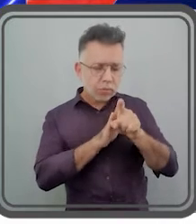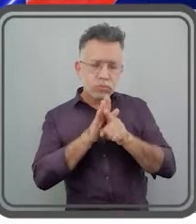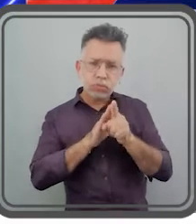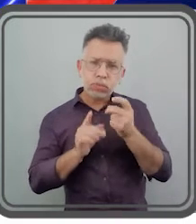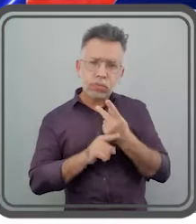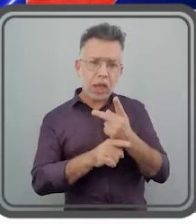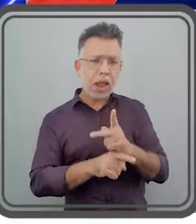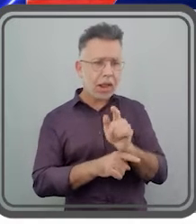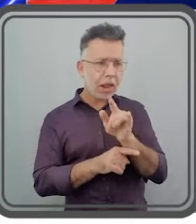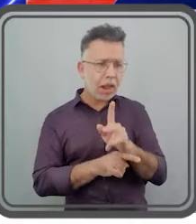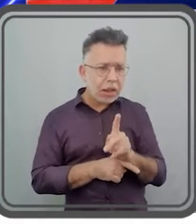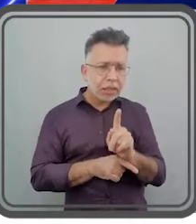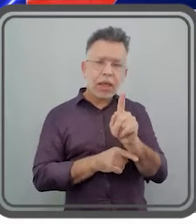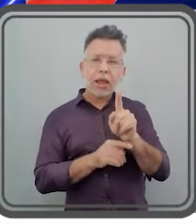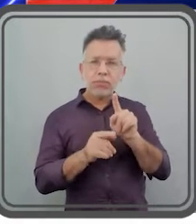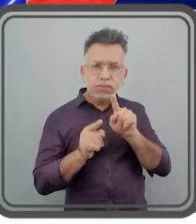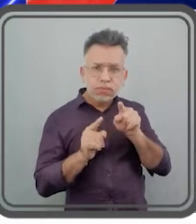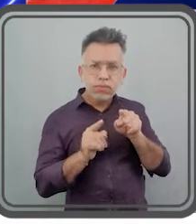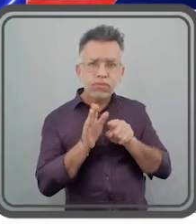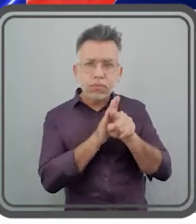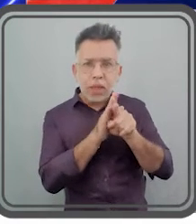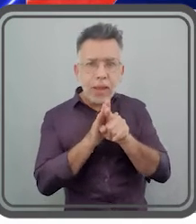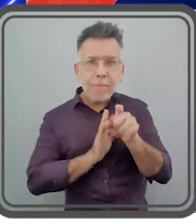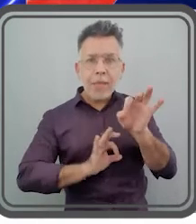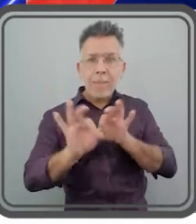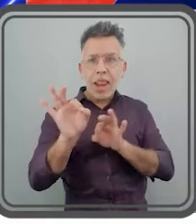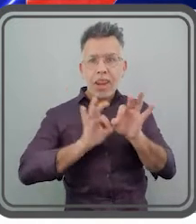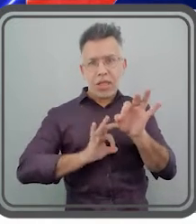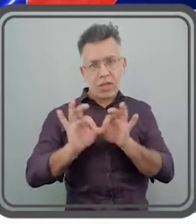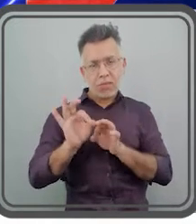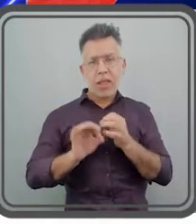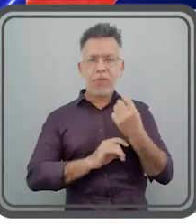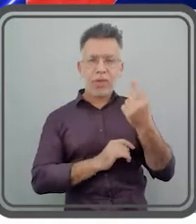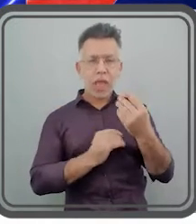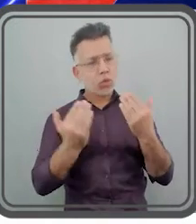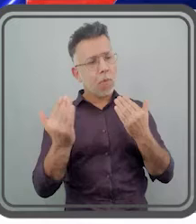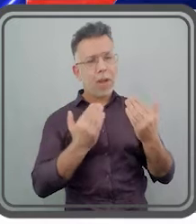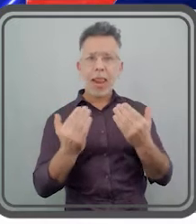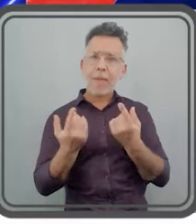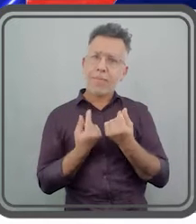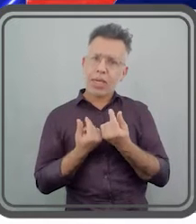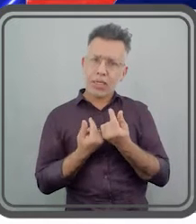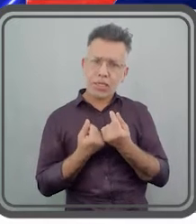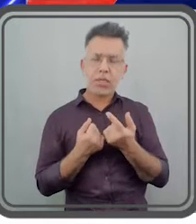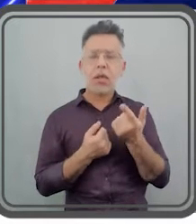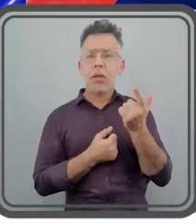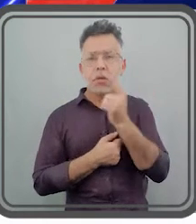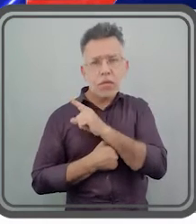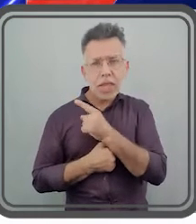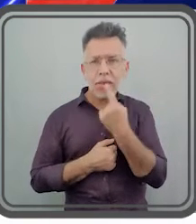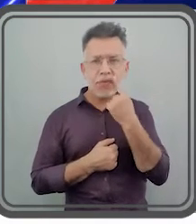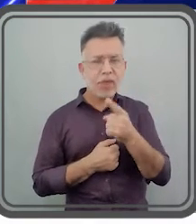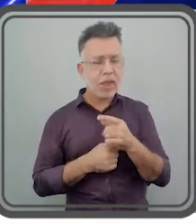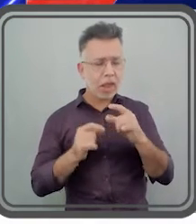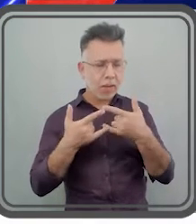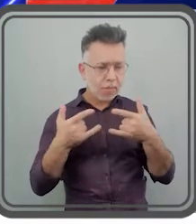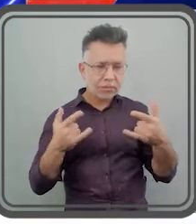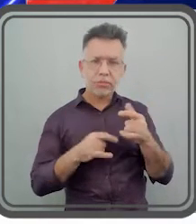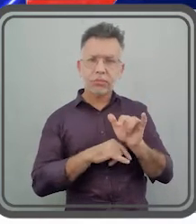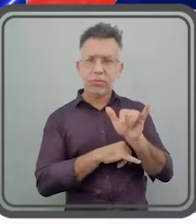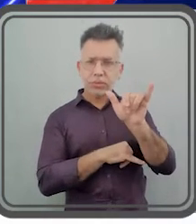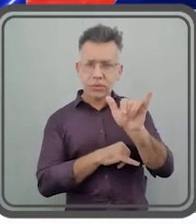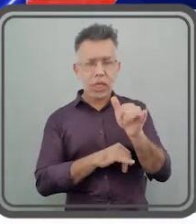Então as pessoas acessam essa buscador que tá mente para planejamento de viagem comparar preços e ela consegue ver tanto passagens